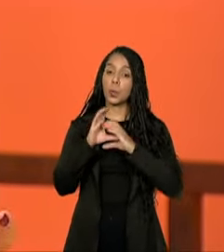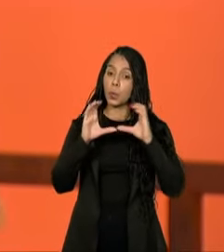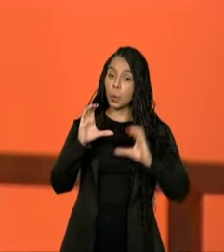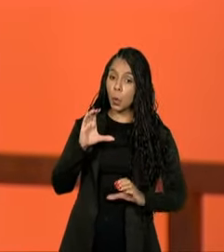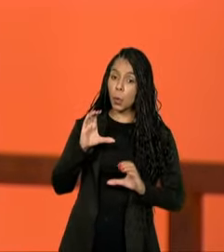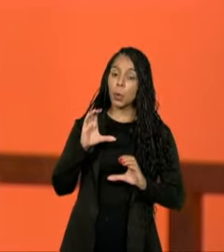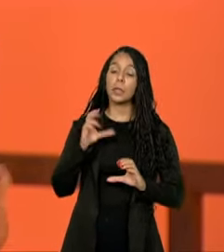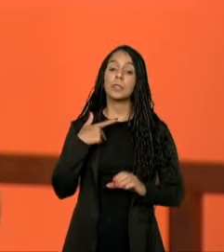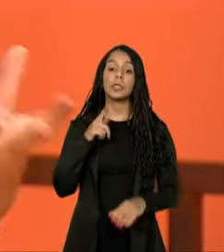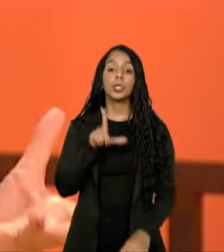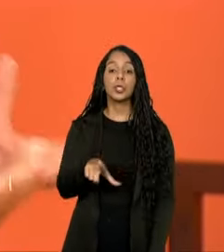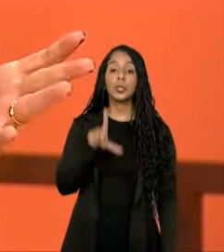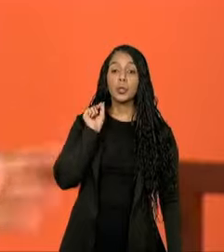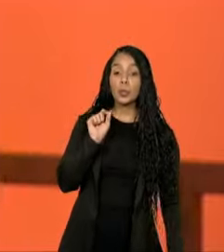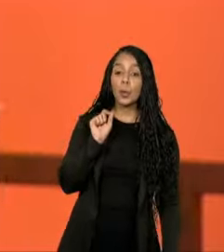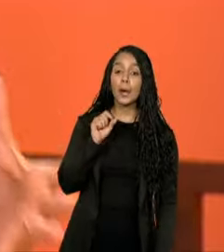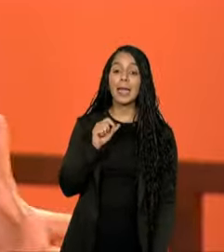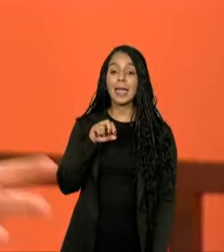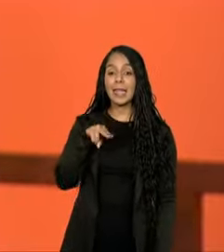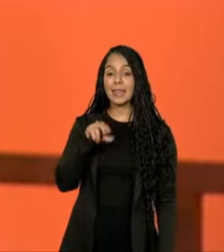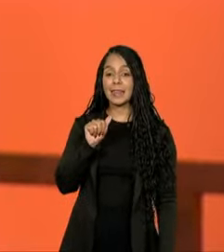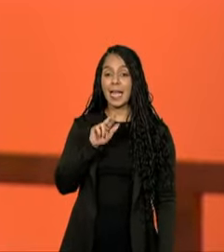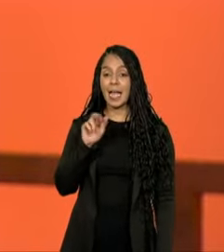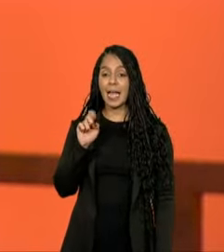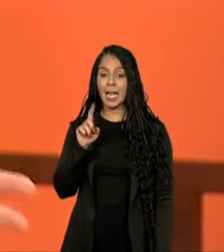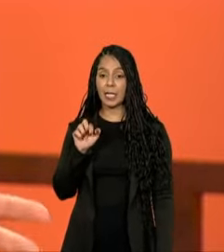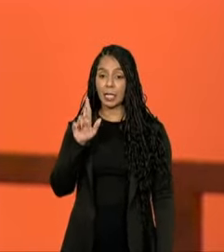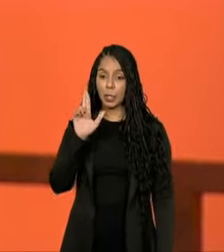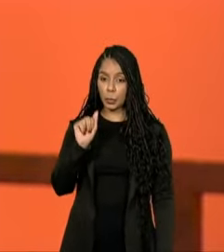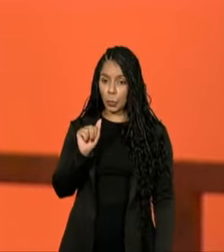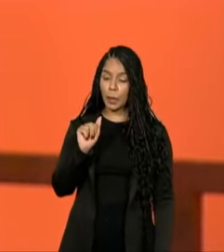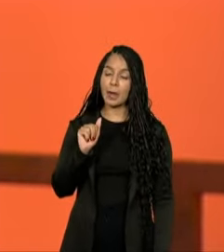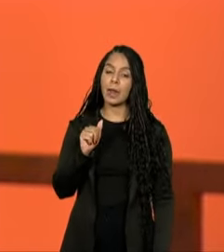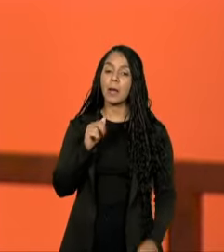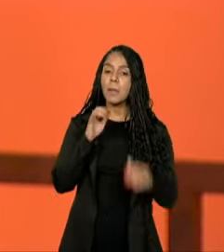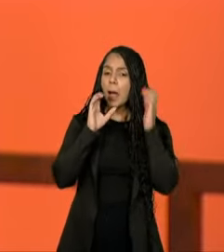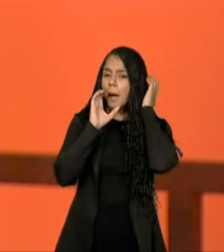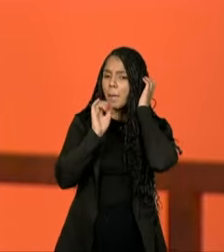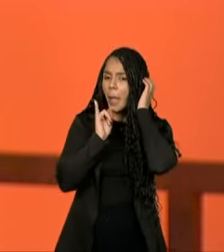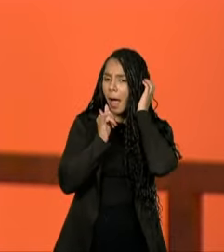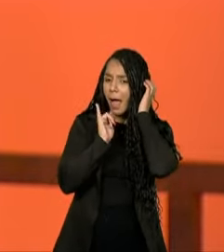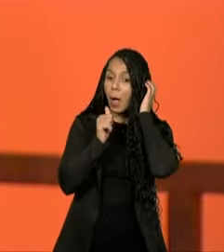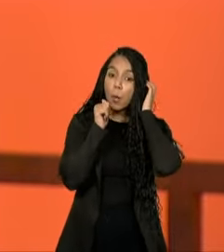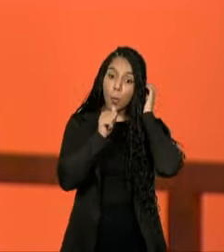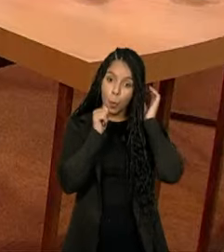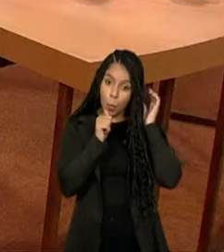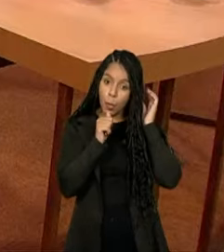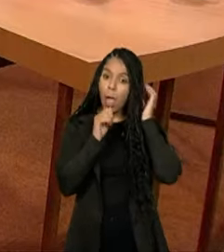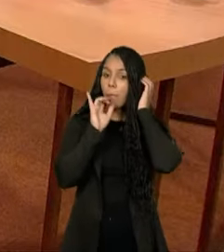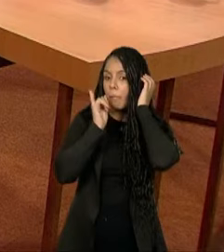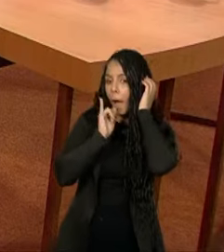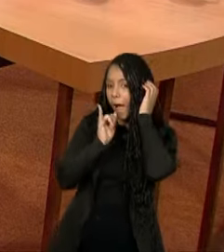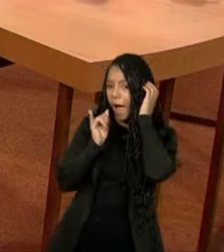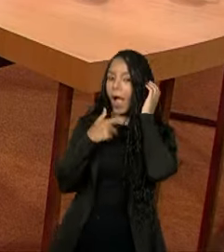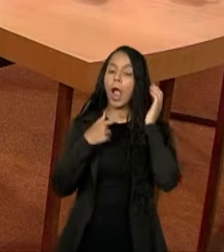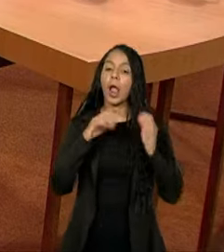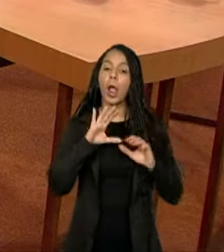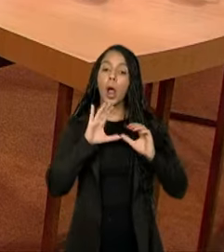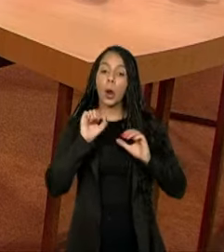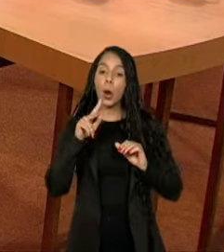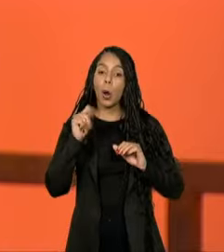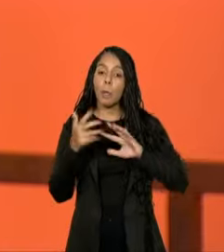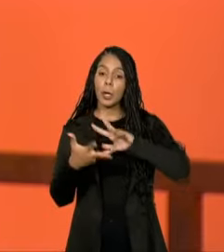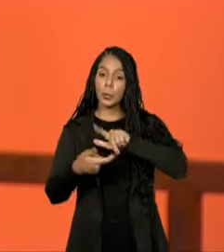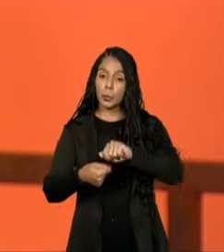para escolher uma narradora para narrar a Copa do Mundo da Rússia, na ocasião. Uma narradora, um concurso narradora, já era para mulher mesmo, tá? Aí eu falei,